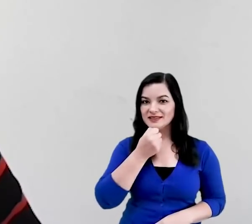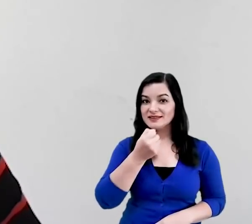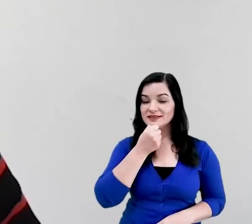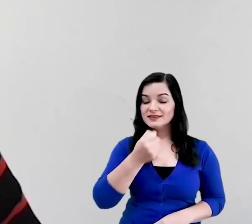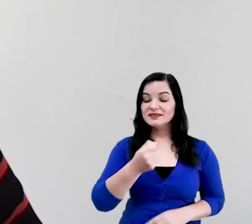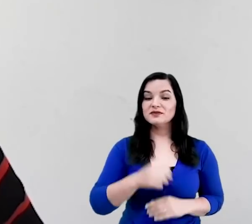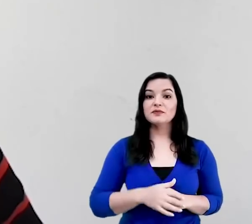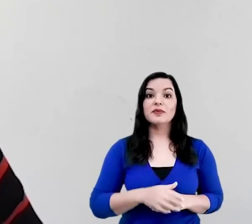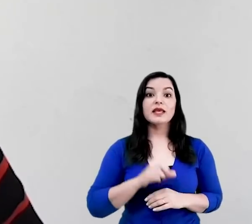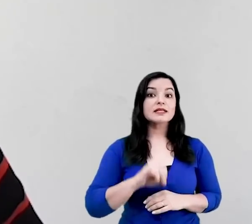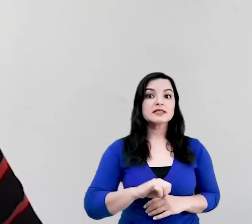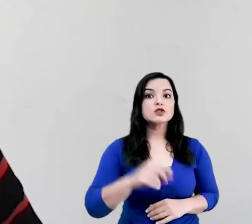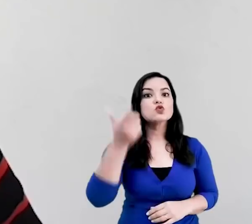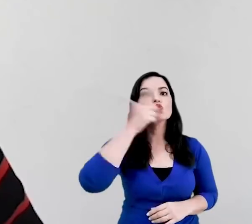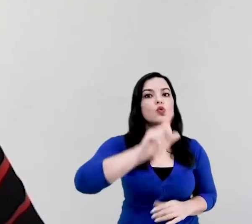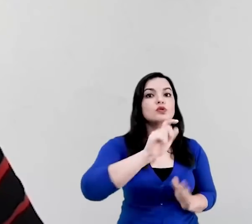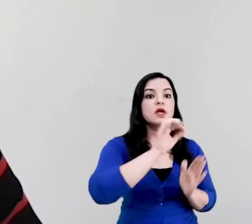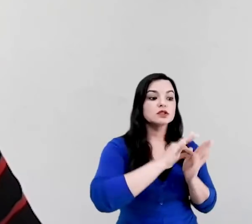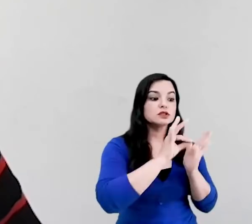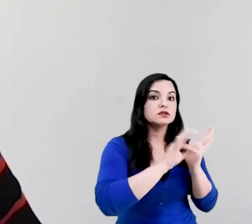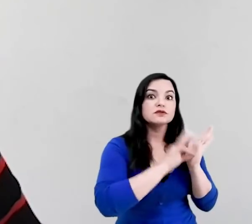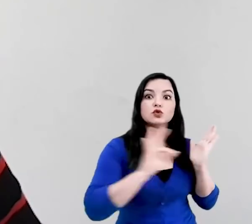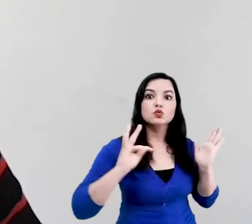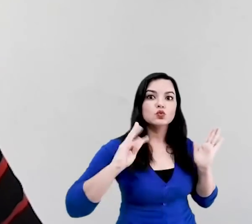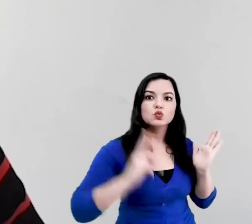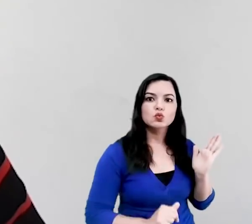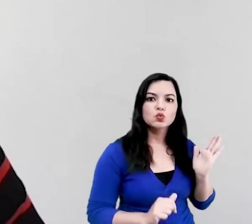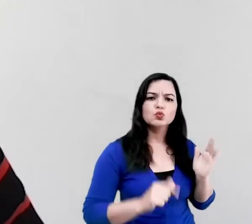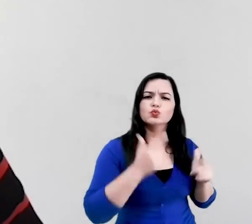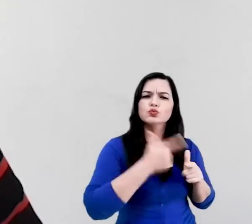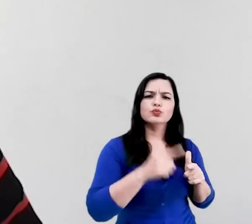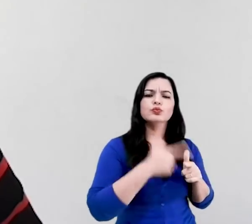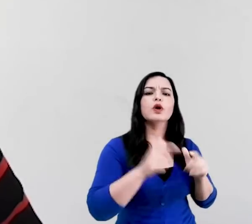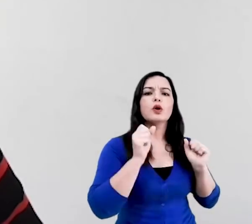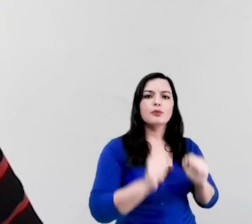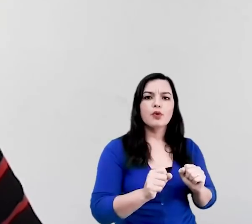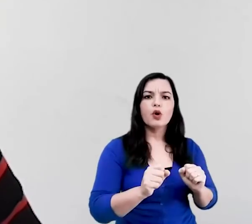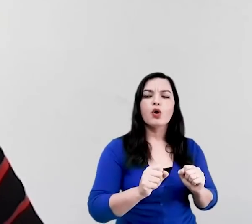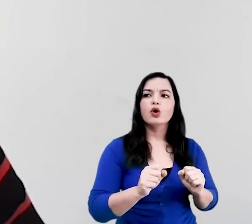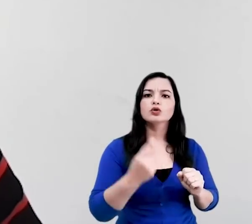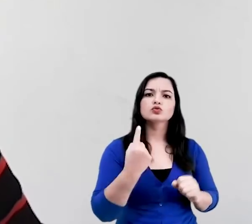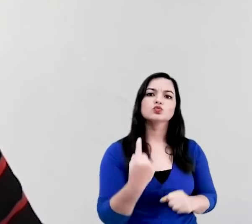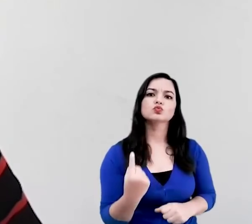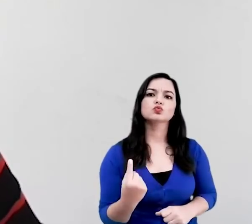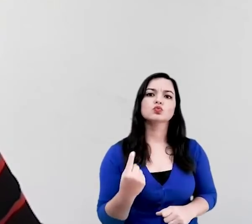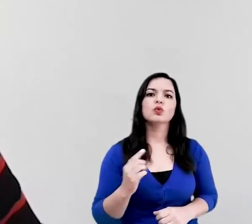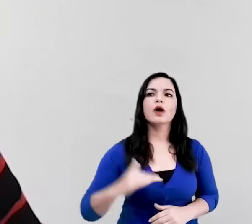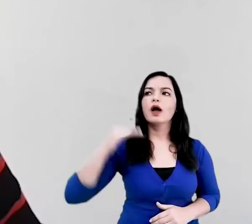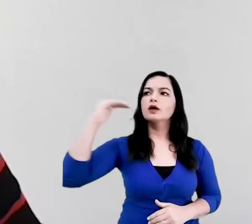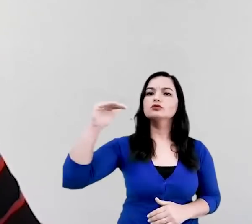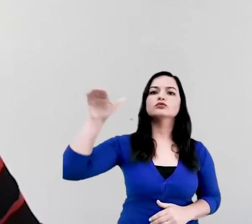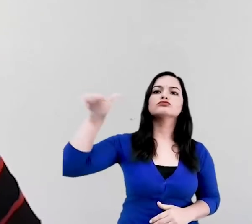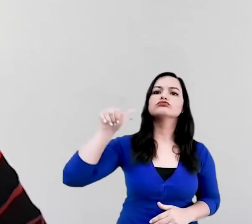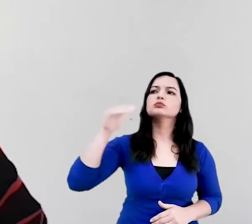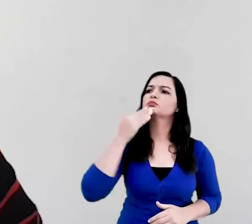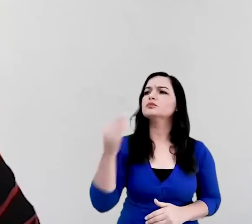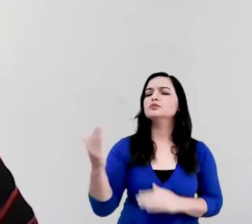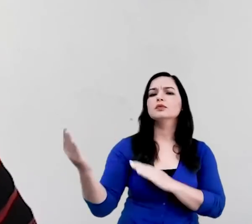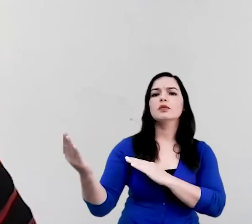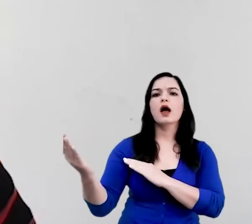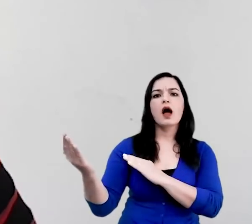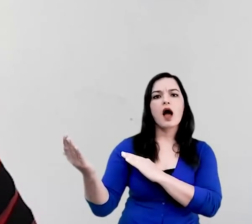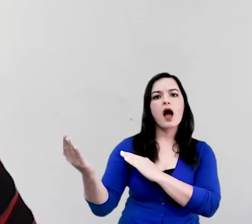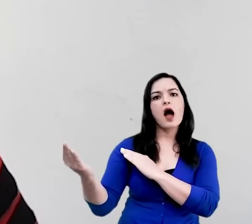todo o registro, não tem problema, você pode pedir ajuda para um adulto ou fazer a sua representação do